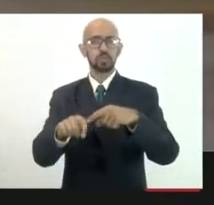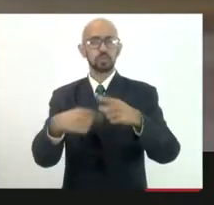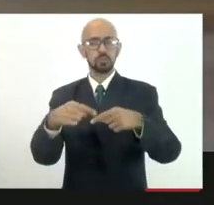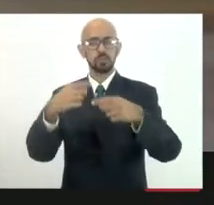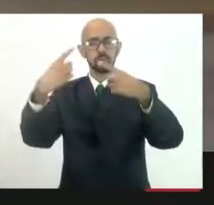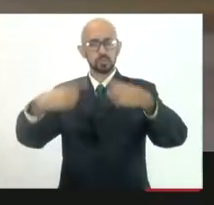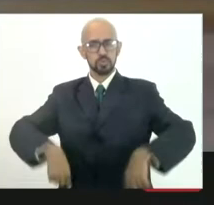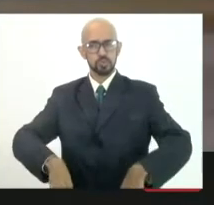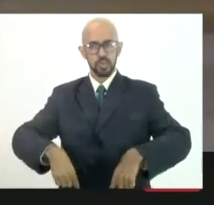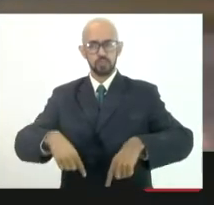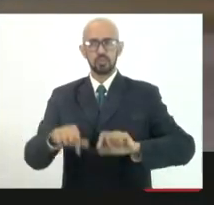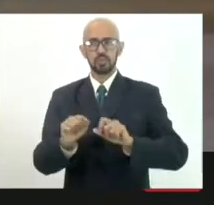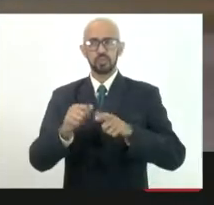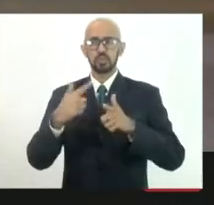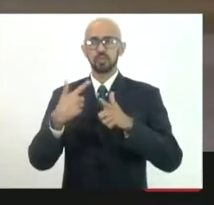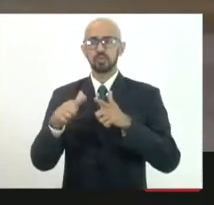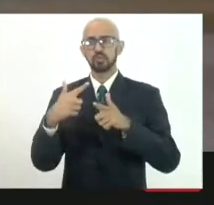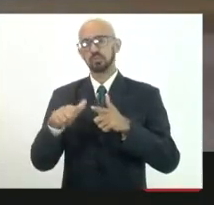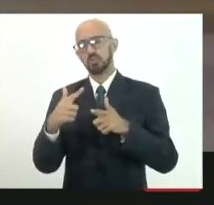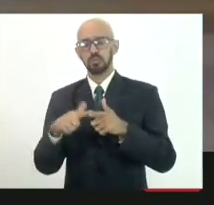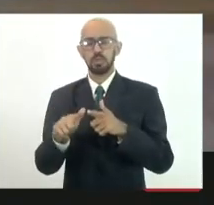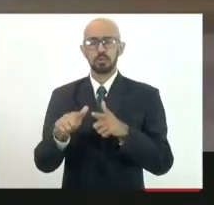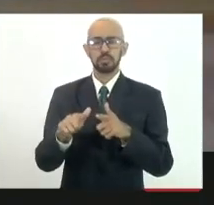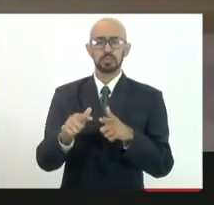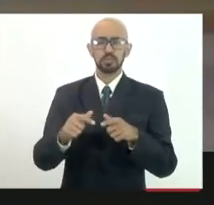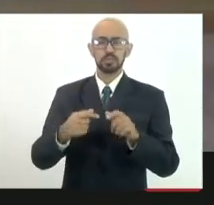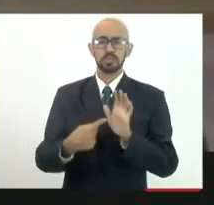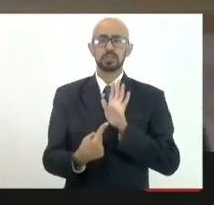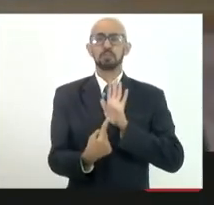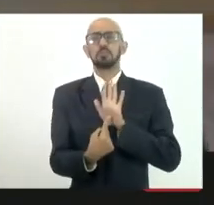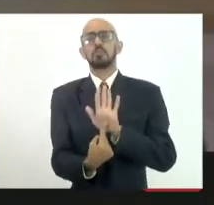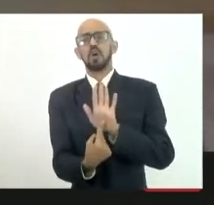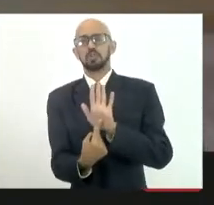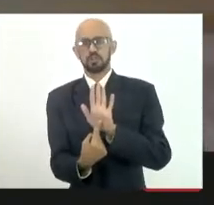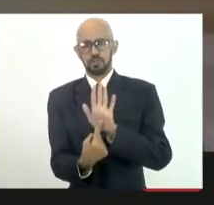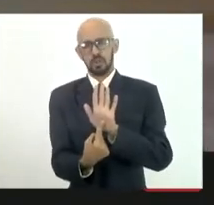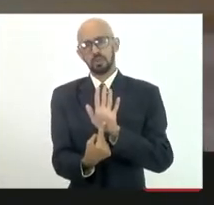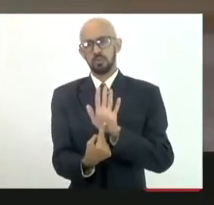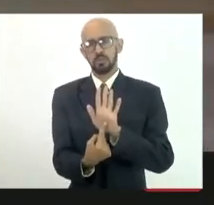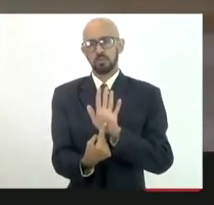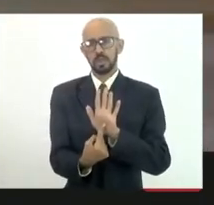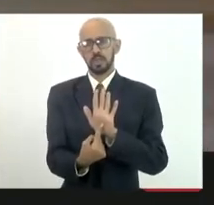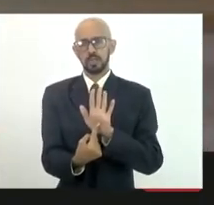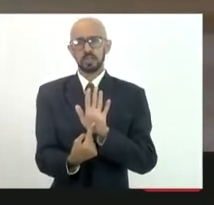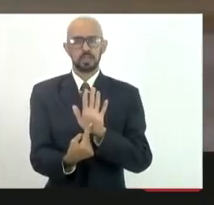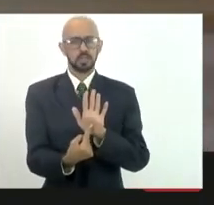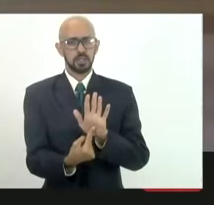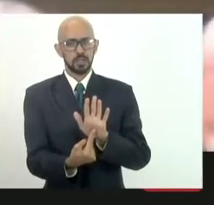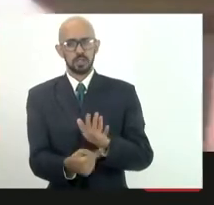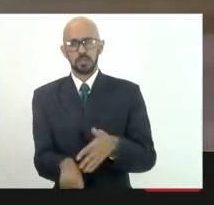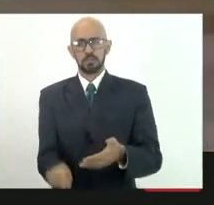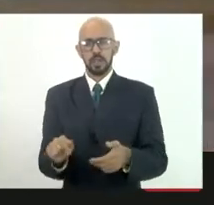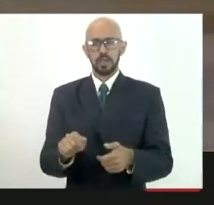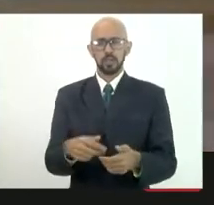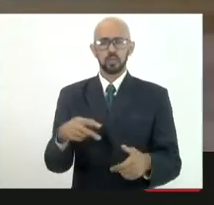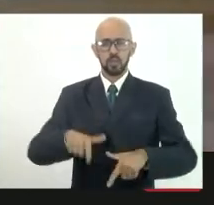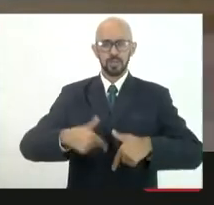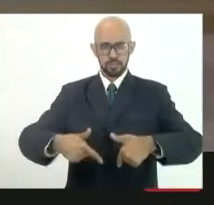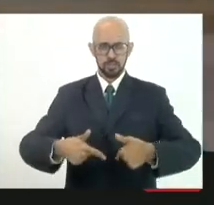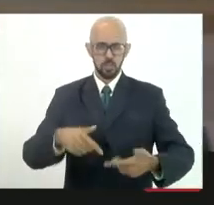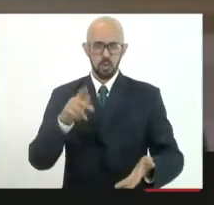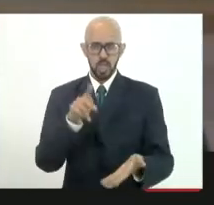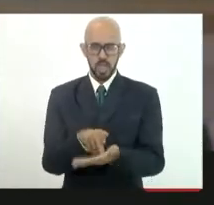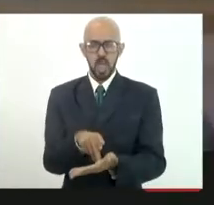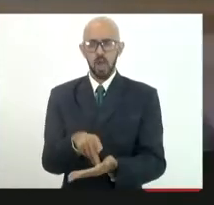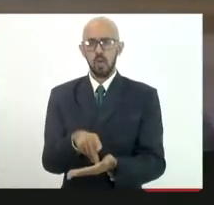desafios e nas questões e que se apresentam para a efetivação, para uma atuação mais